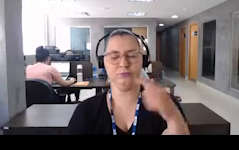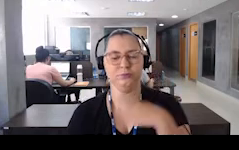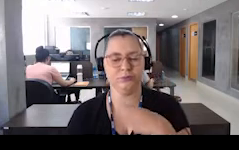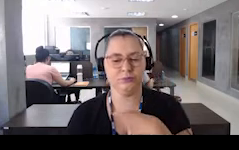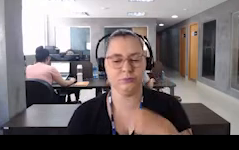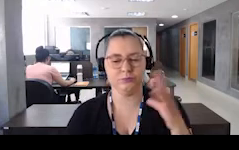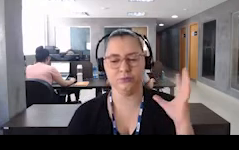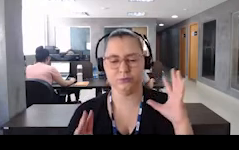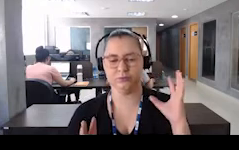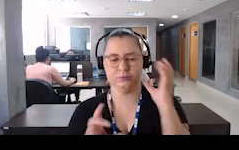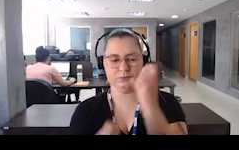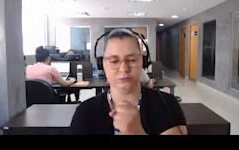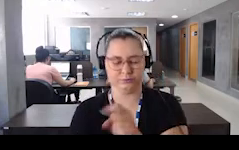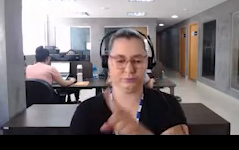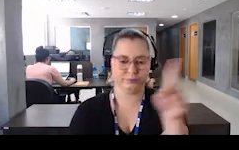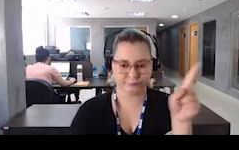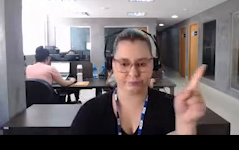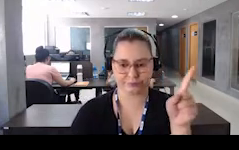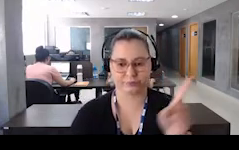somar lá?